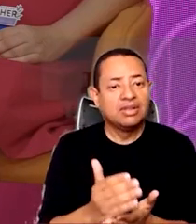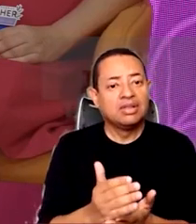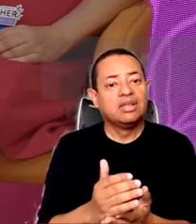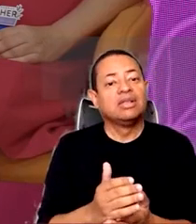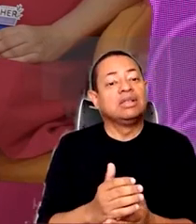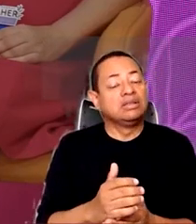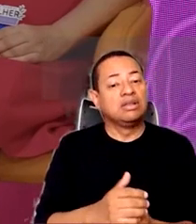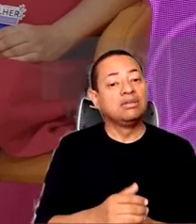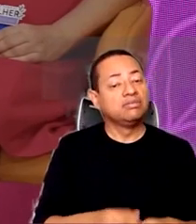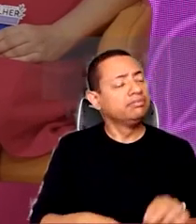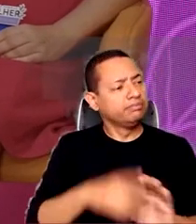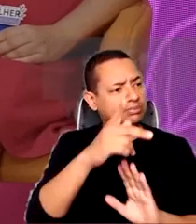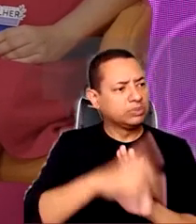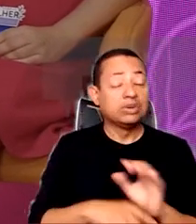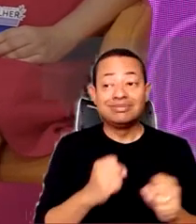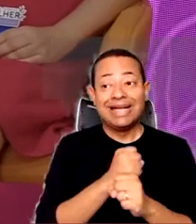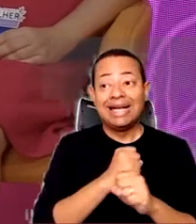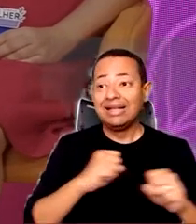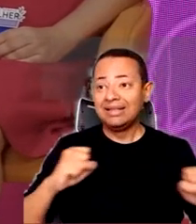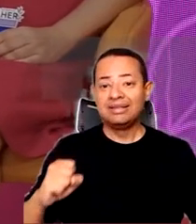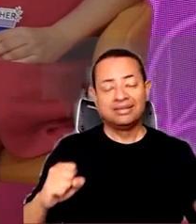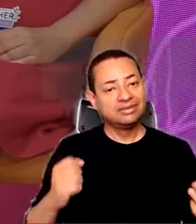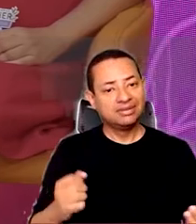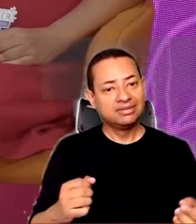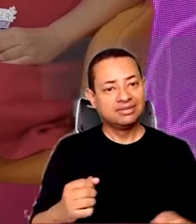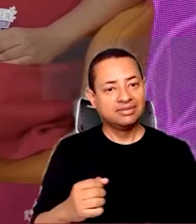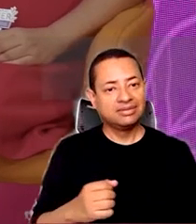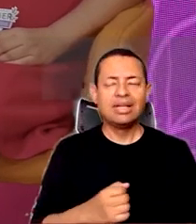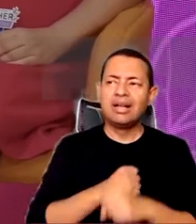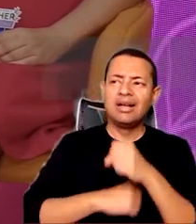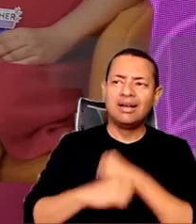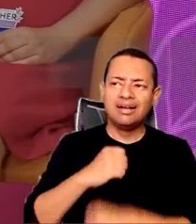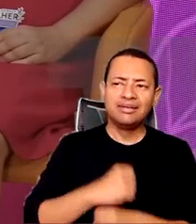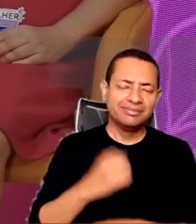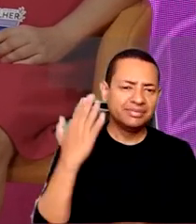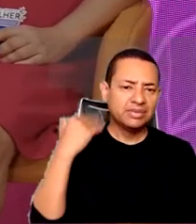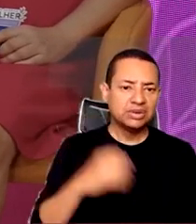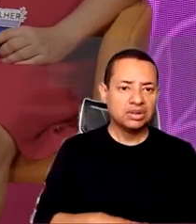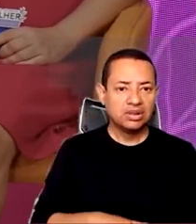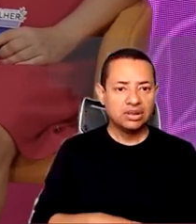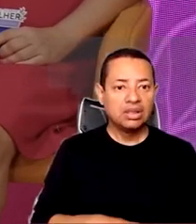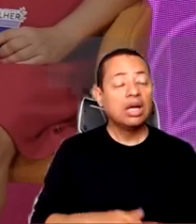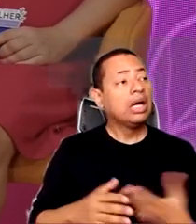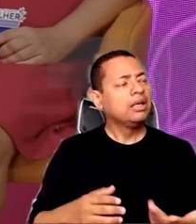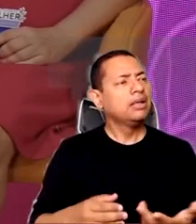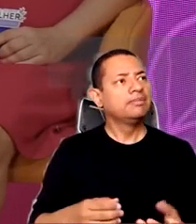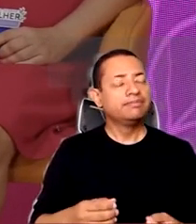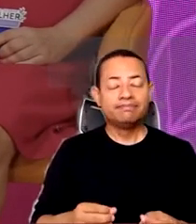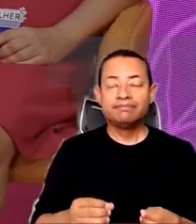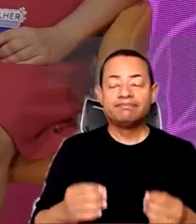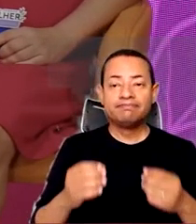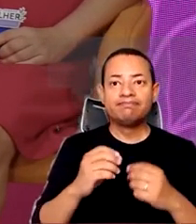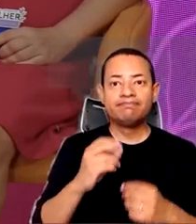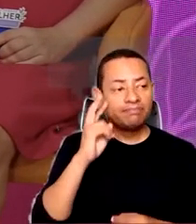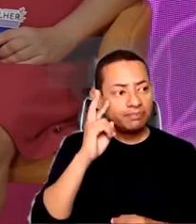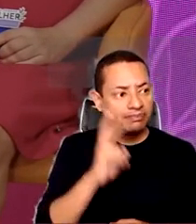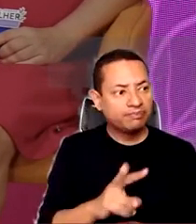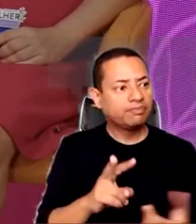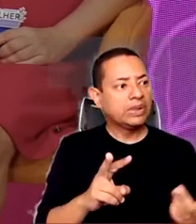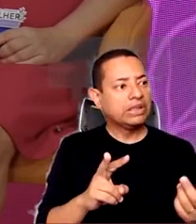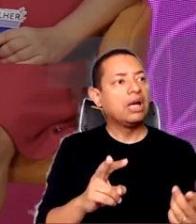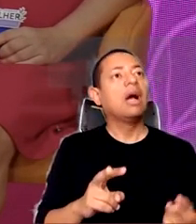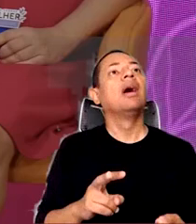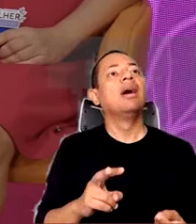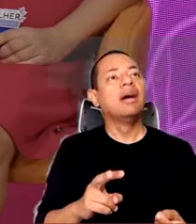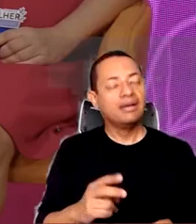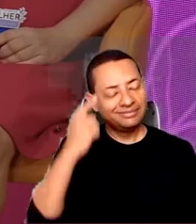de reintrodução muito grande aquele ano e isso me abriu os olhos para uma área que eu nunca tinha pensado em trabalhar que era com alimentação de